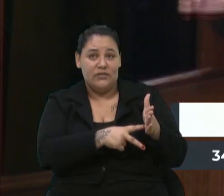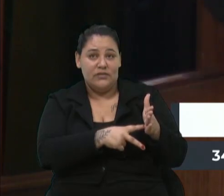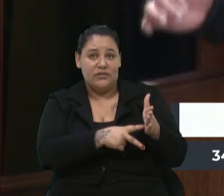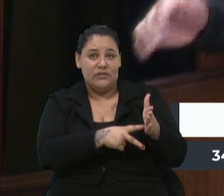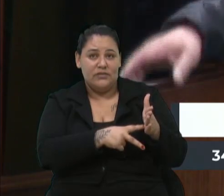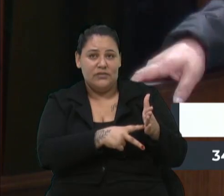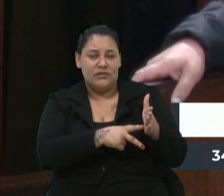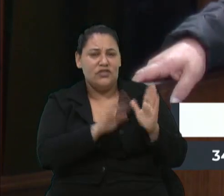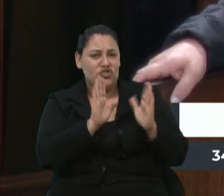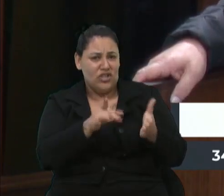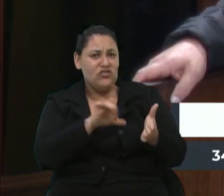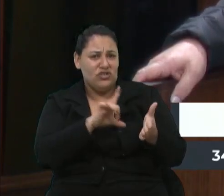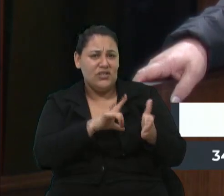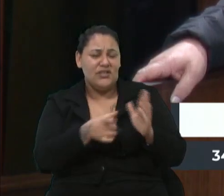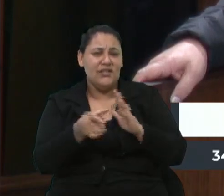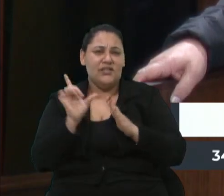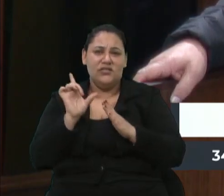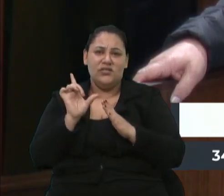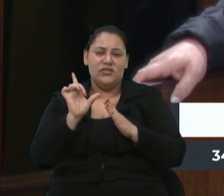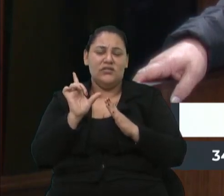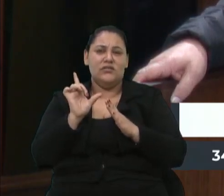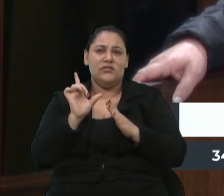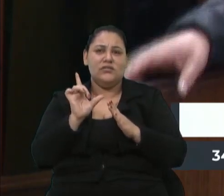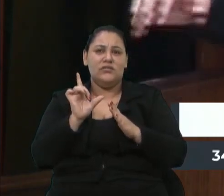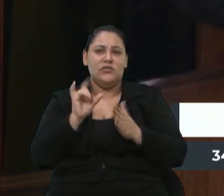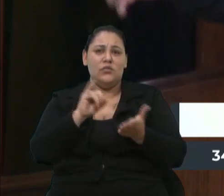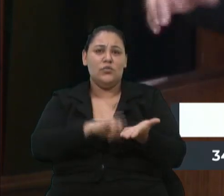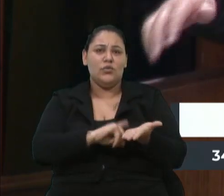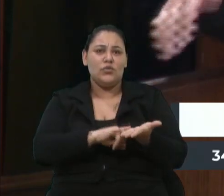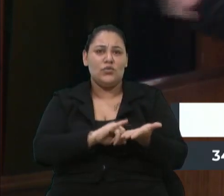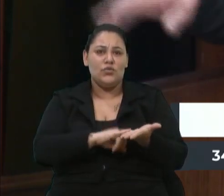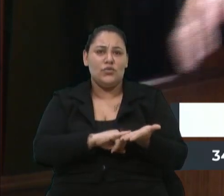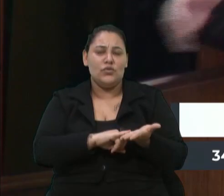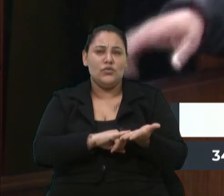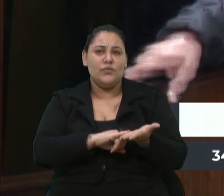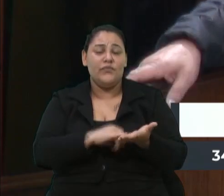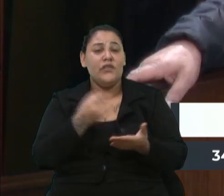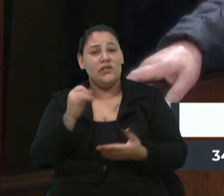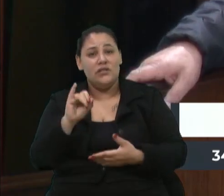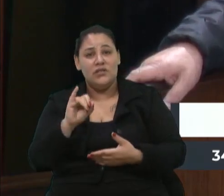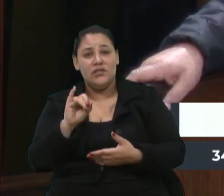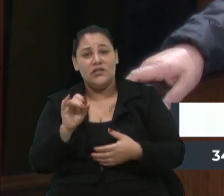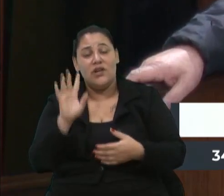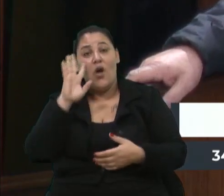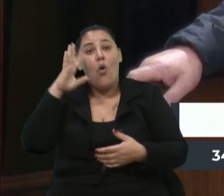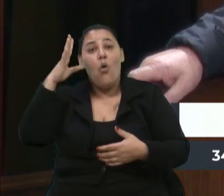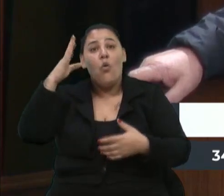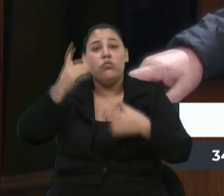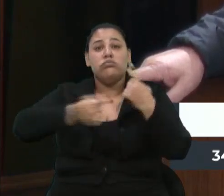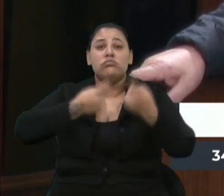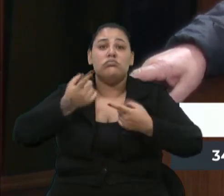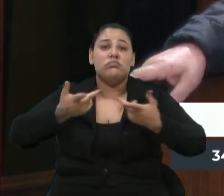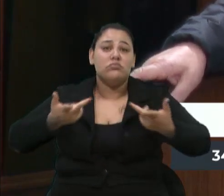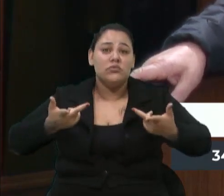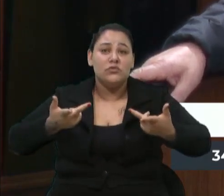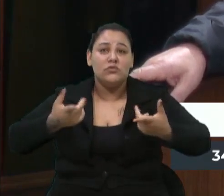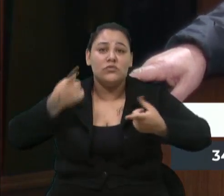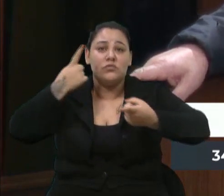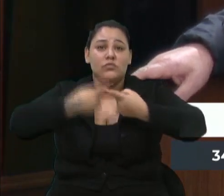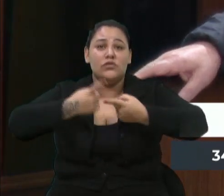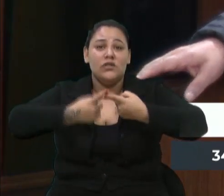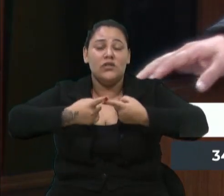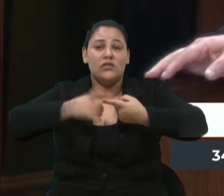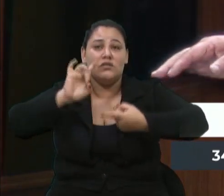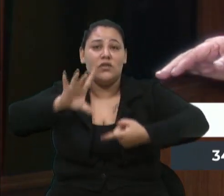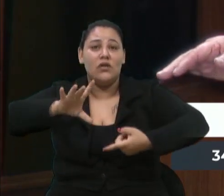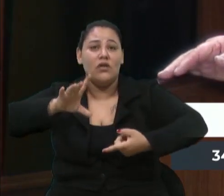já tinha imposto sindical antes, e se vier a acontecer alguma coisa, porque eu só ouvi dizer